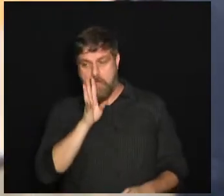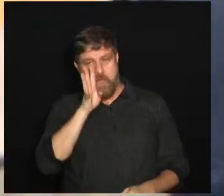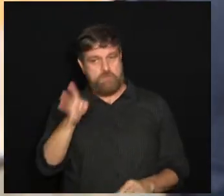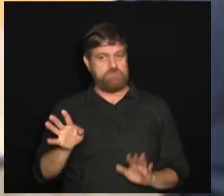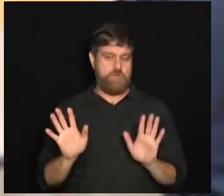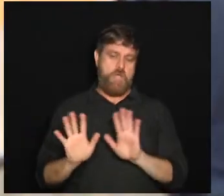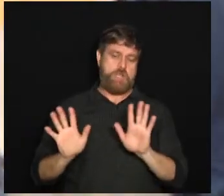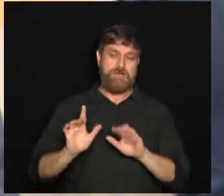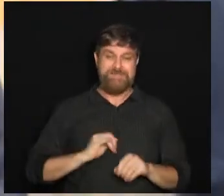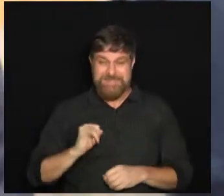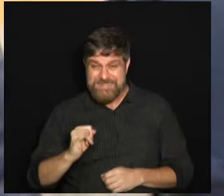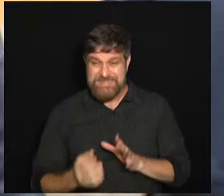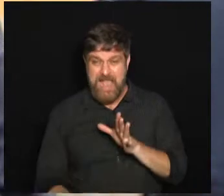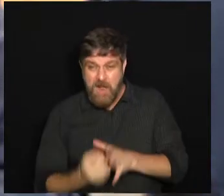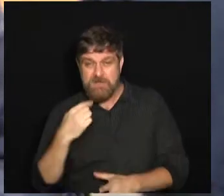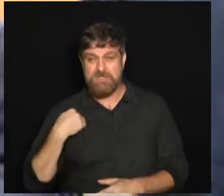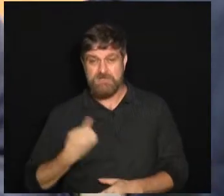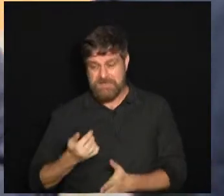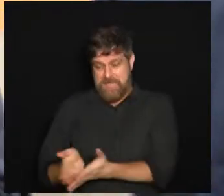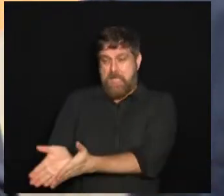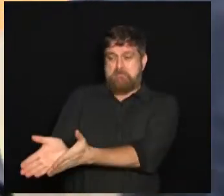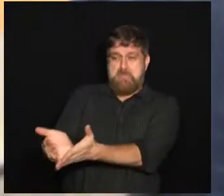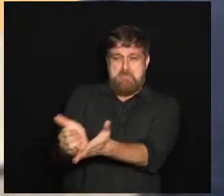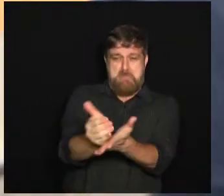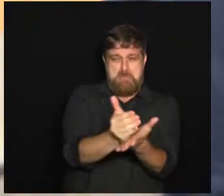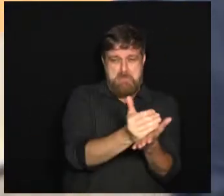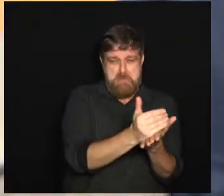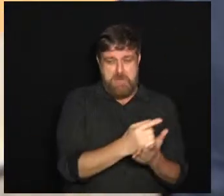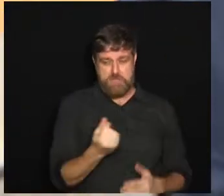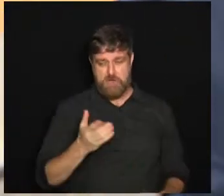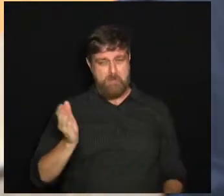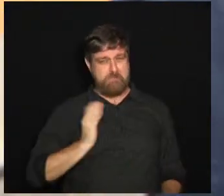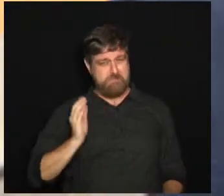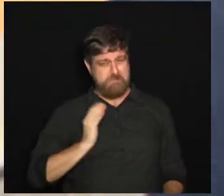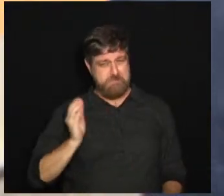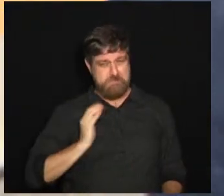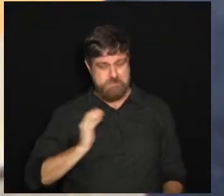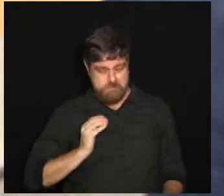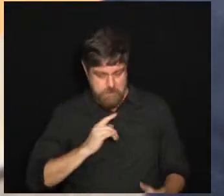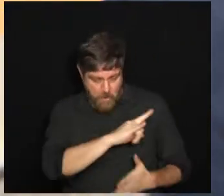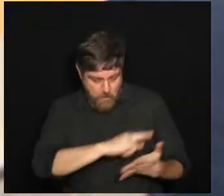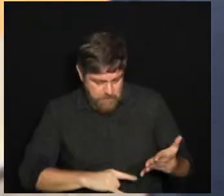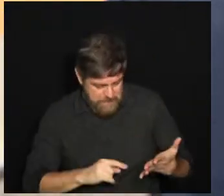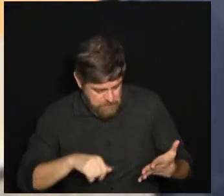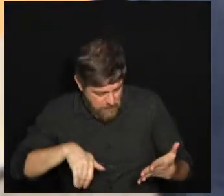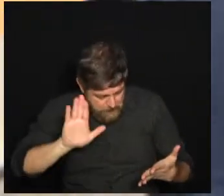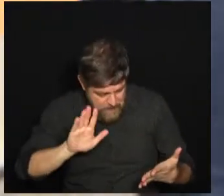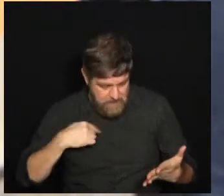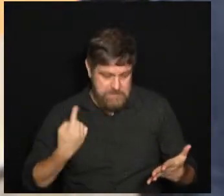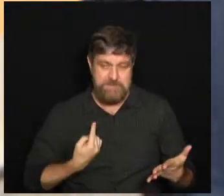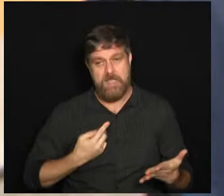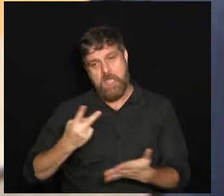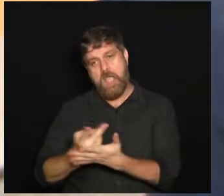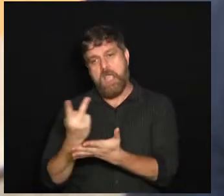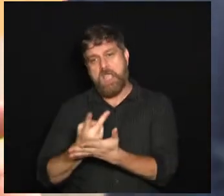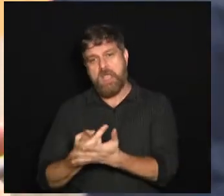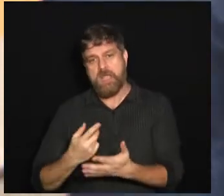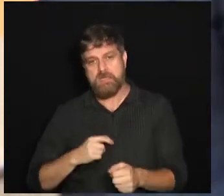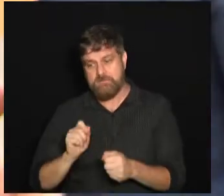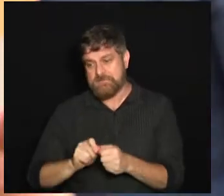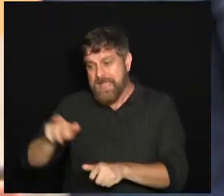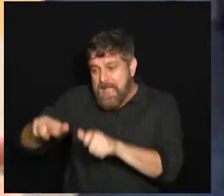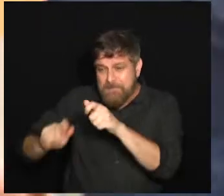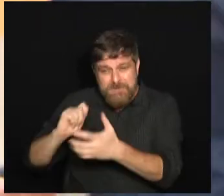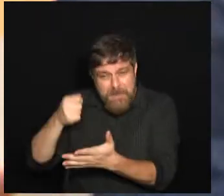se porventura nós estivermos recolhendo um valor muito maior a título de taxa de lixo, né? Eu acho que não é correto se isso